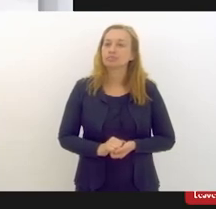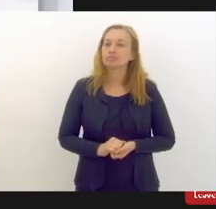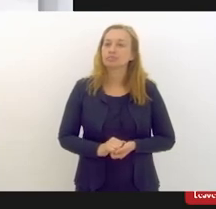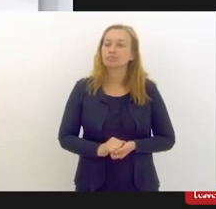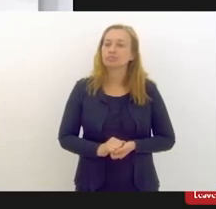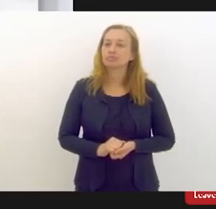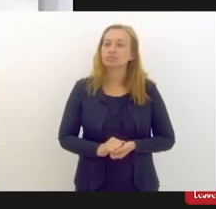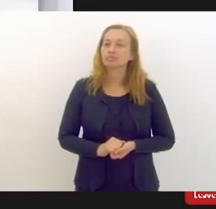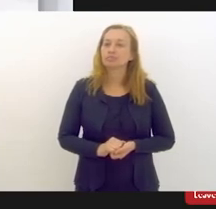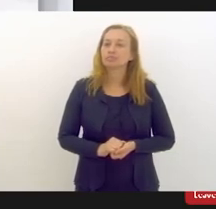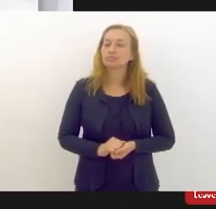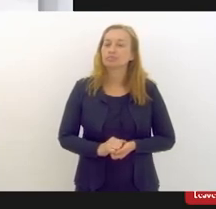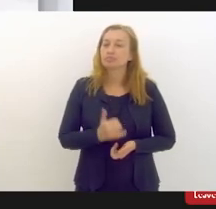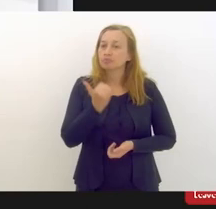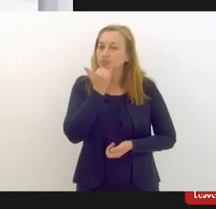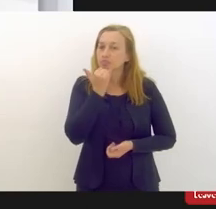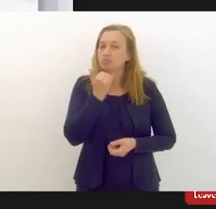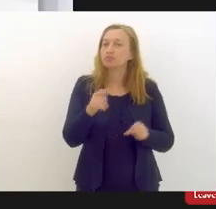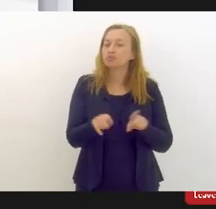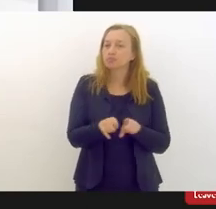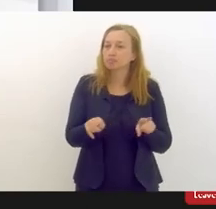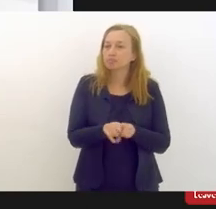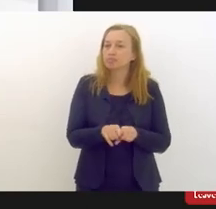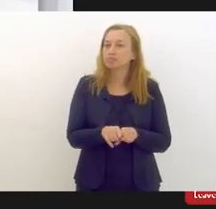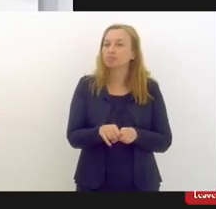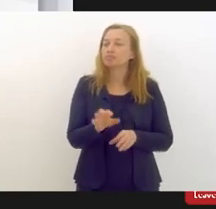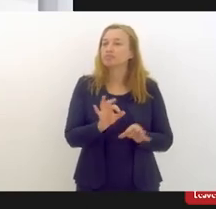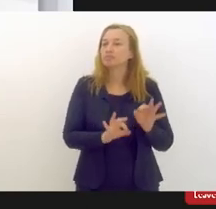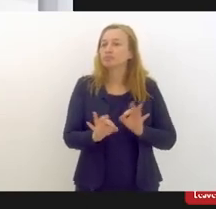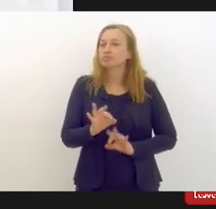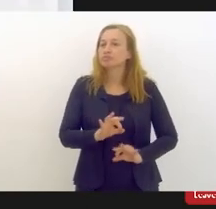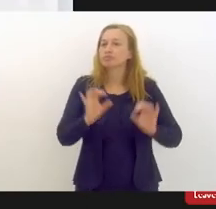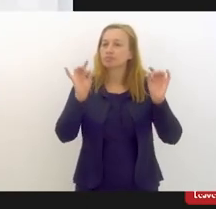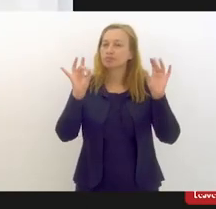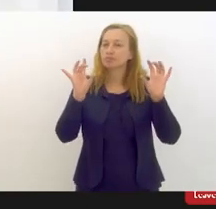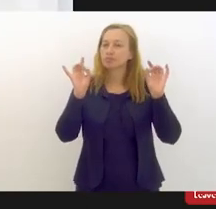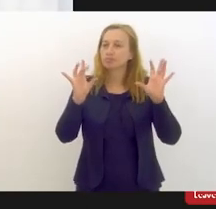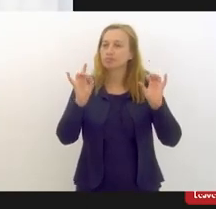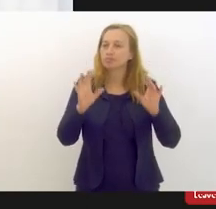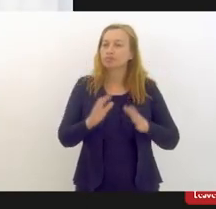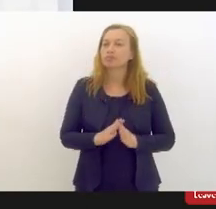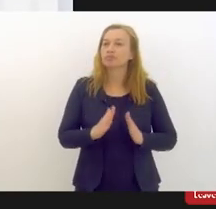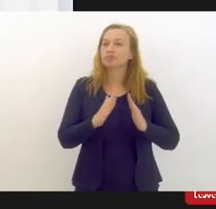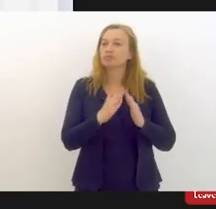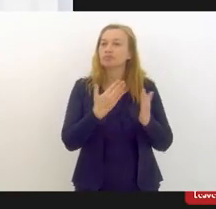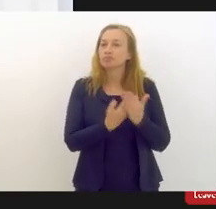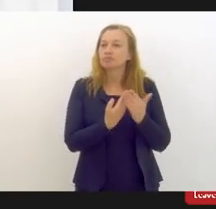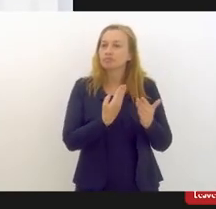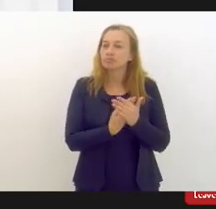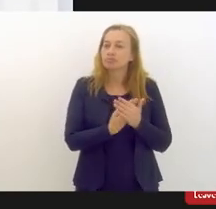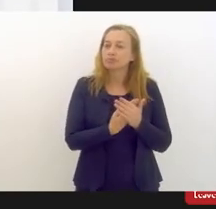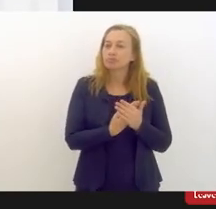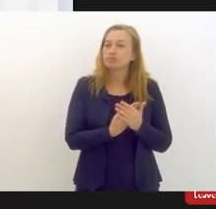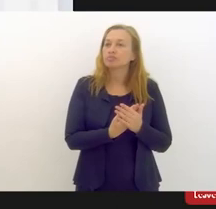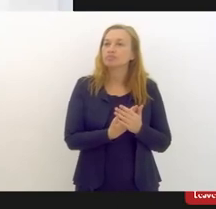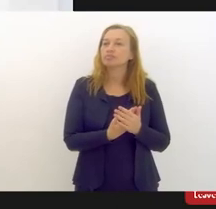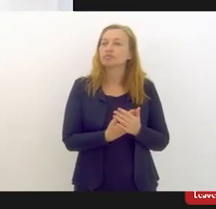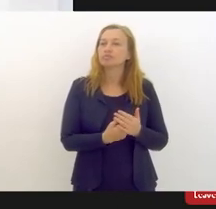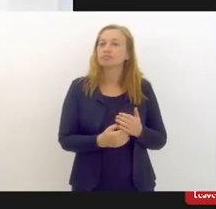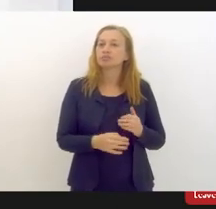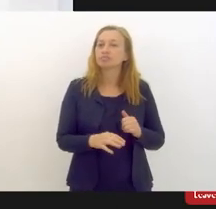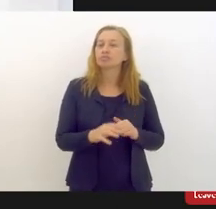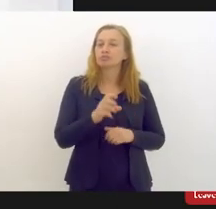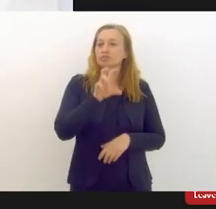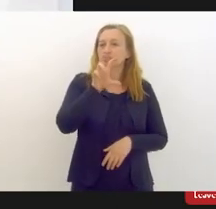Próxima tela. Nós temos, também aí nossos projetos especiais, que são as escolas ETEC, são 50 unidades,